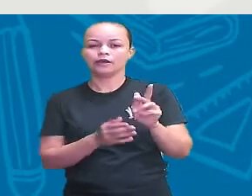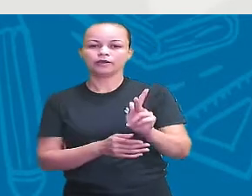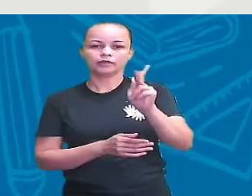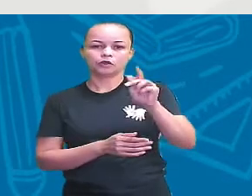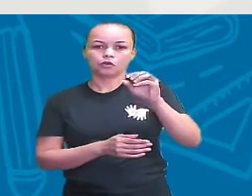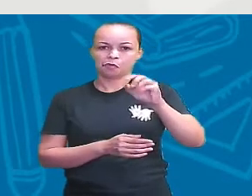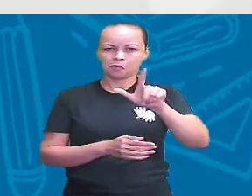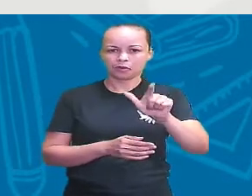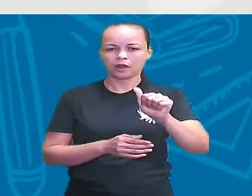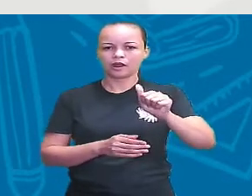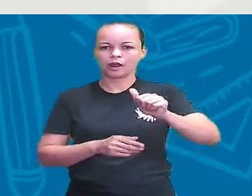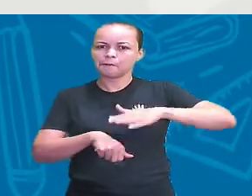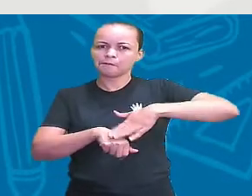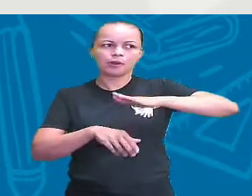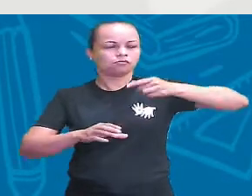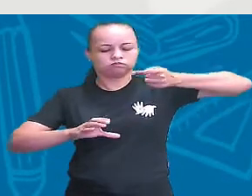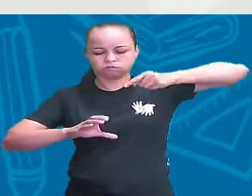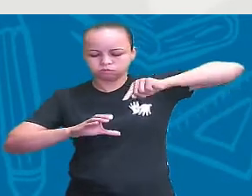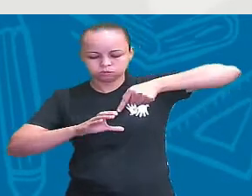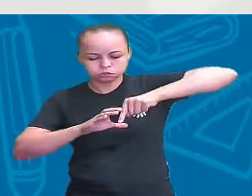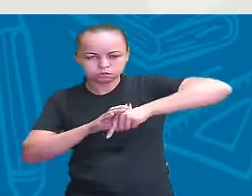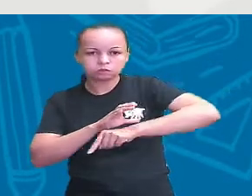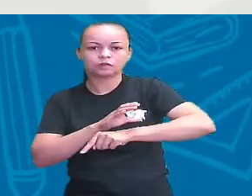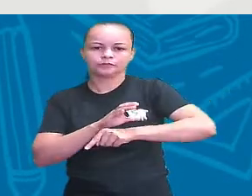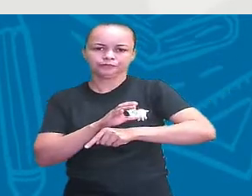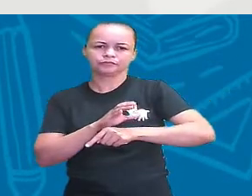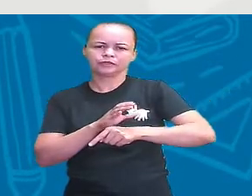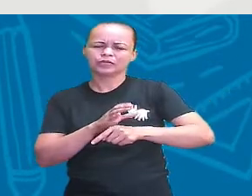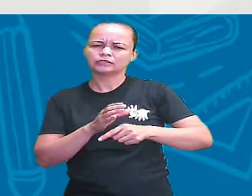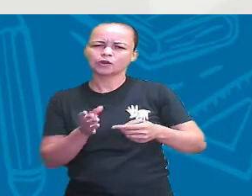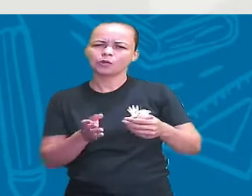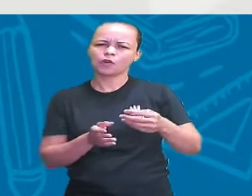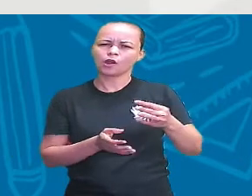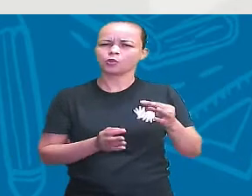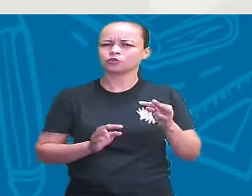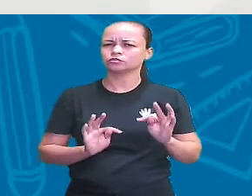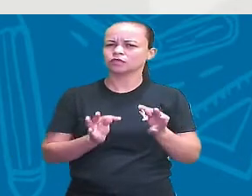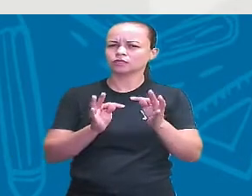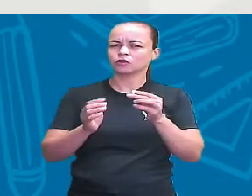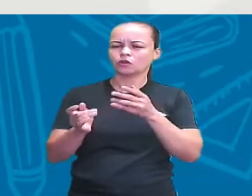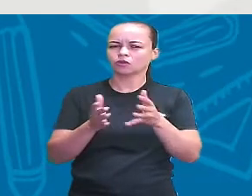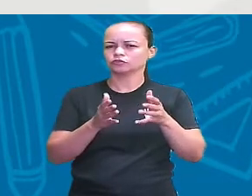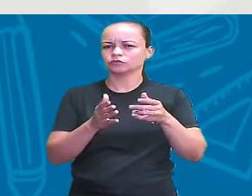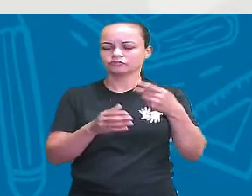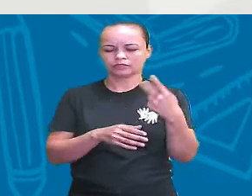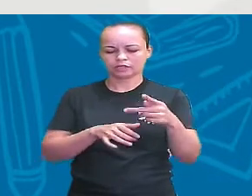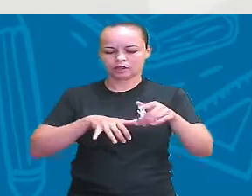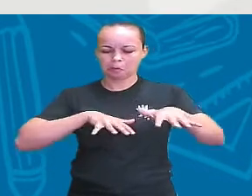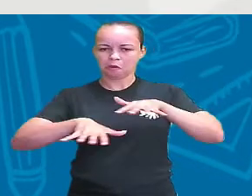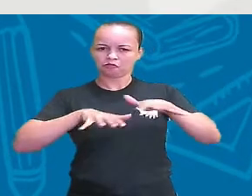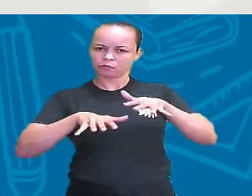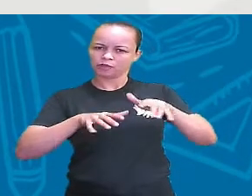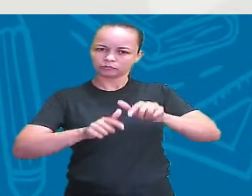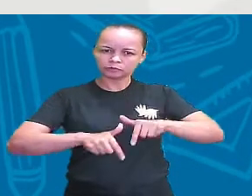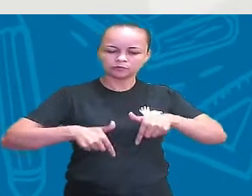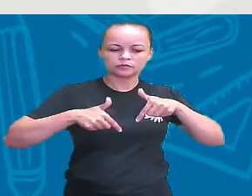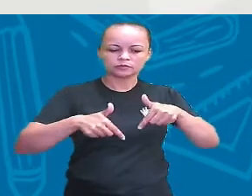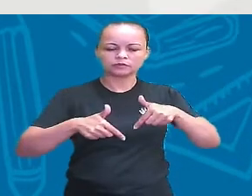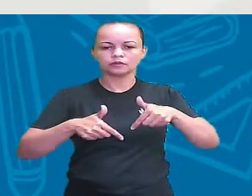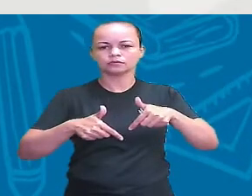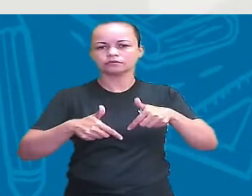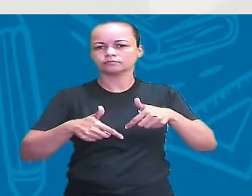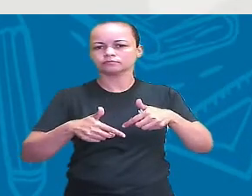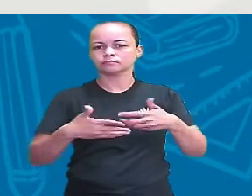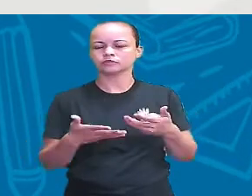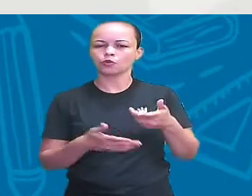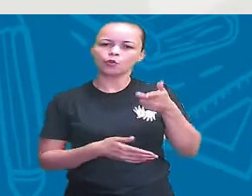o legado que foi deixado tecnológico ao se fazer esse movimento, ao se fazer esse tipo de ação?